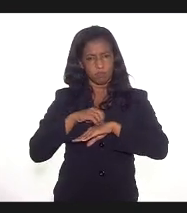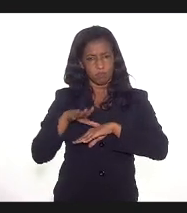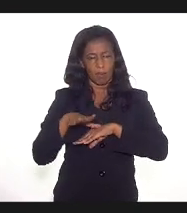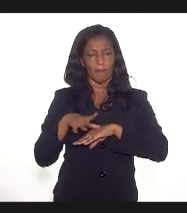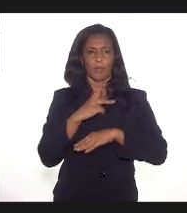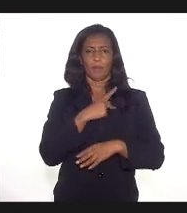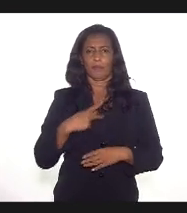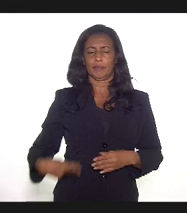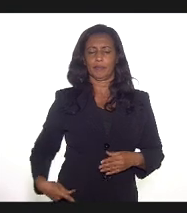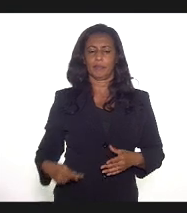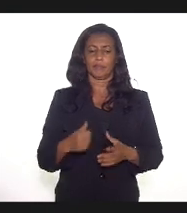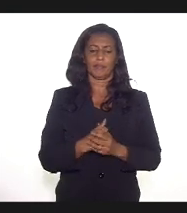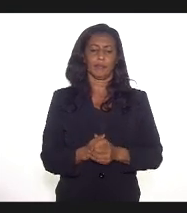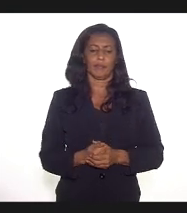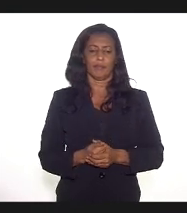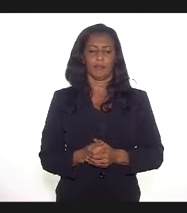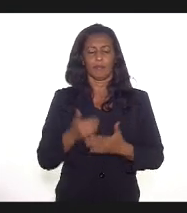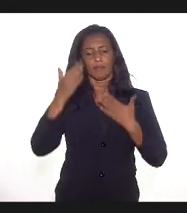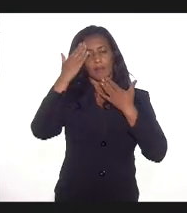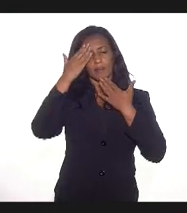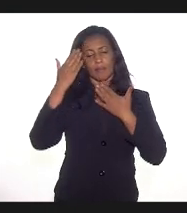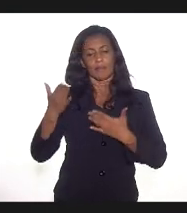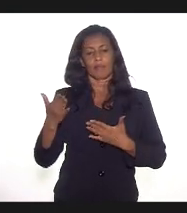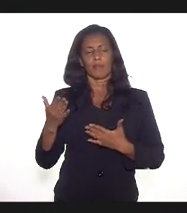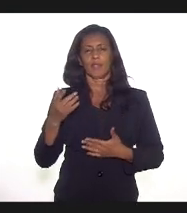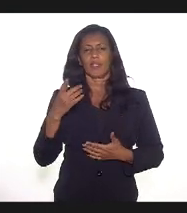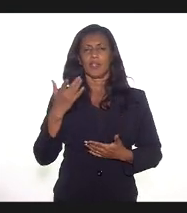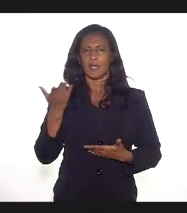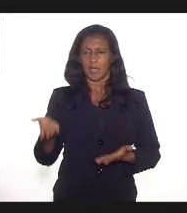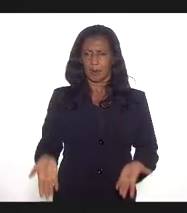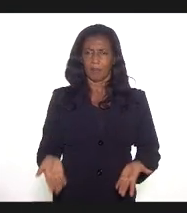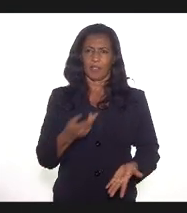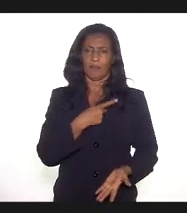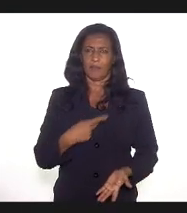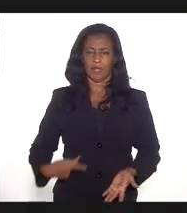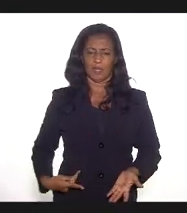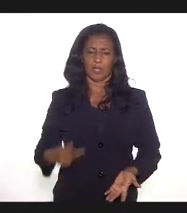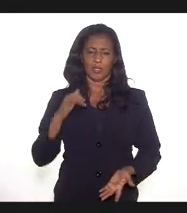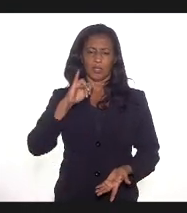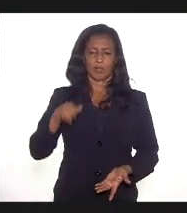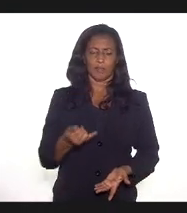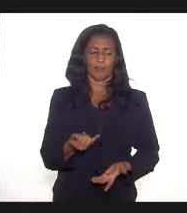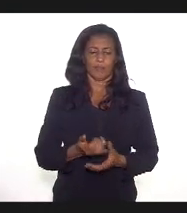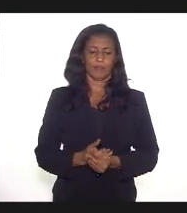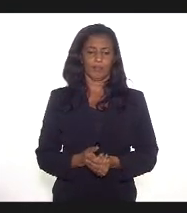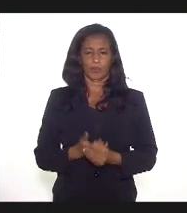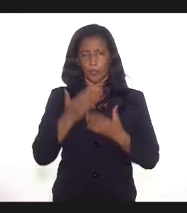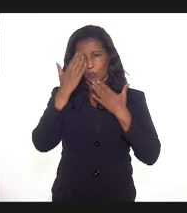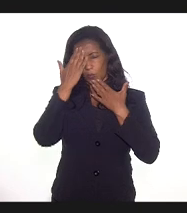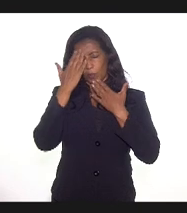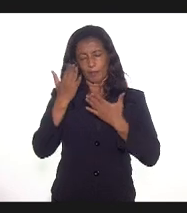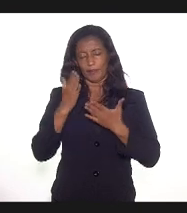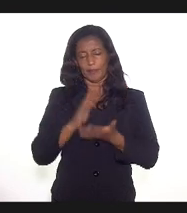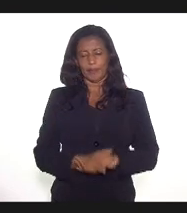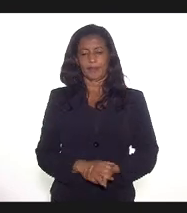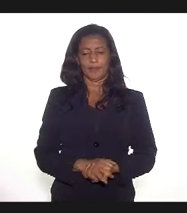nosso presidente, tá? E agradecer à senhora mais uma vez essa oportunidade. Muito obrigado,